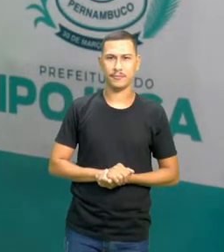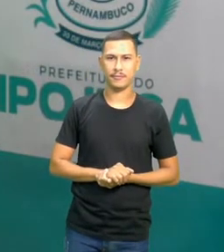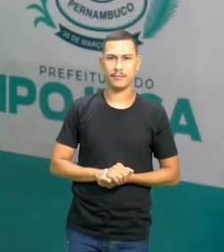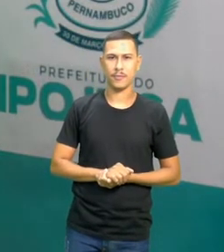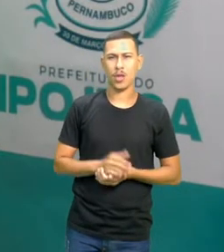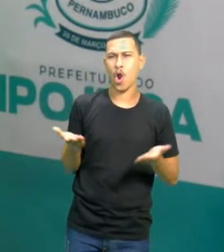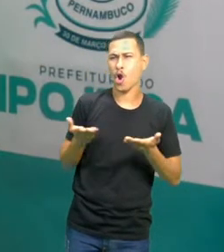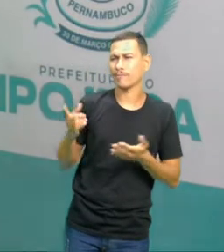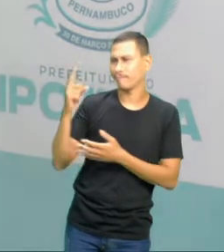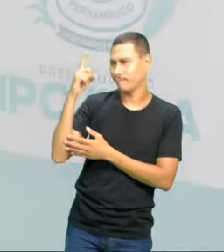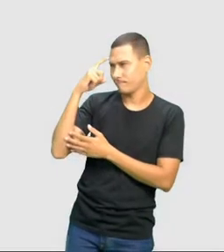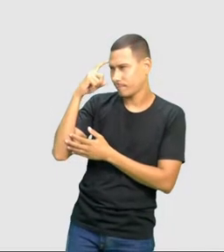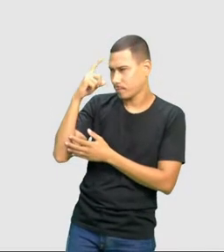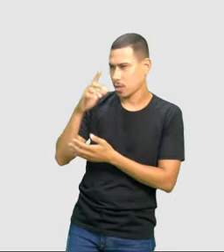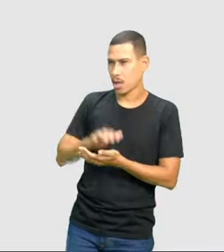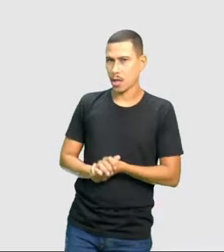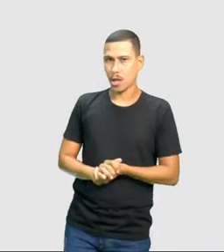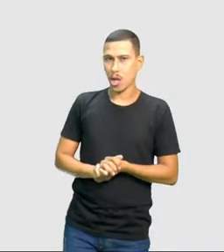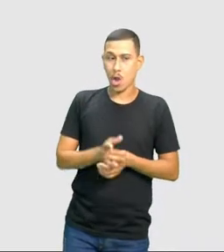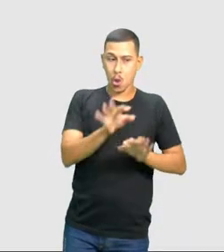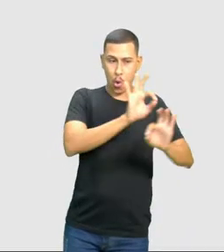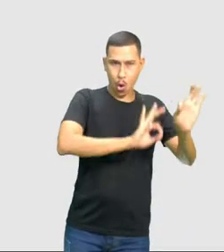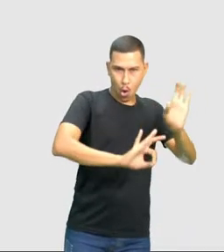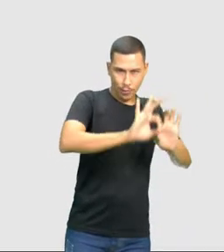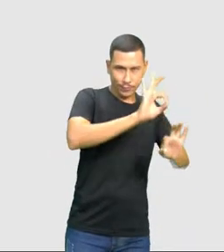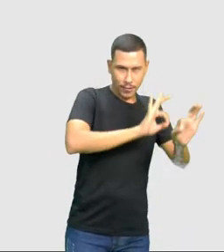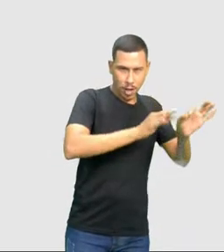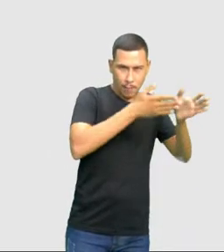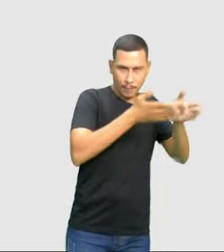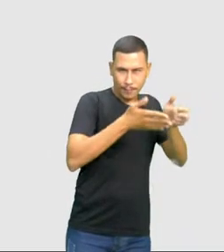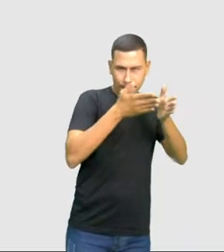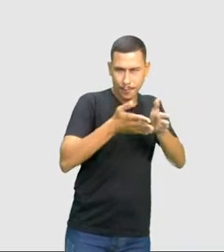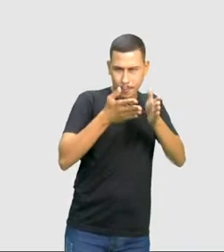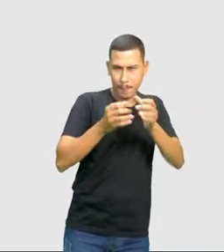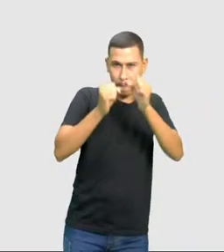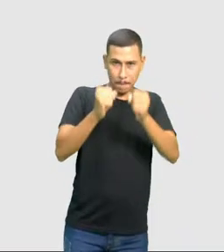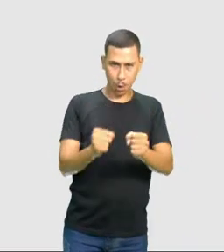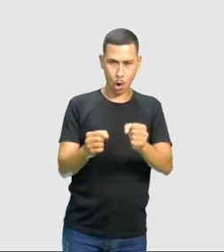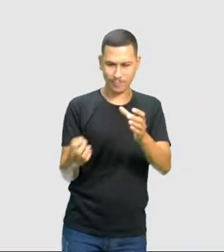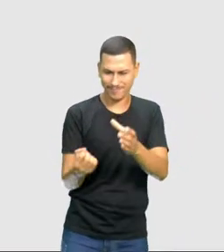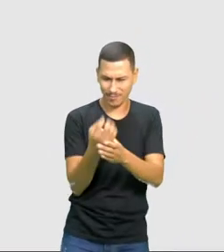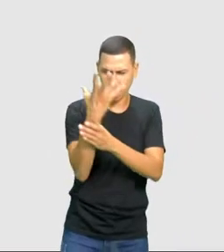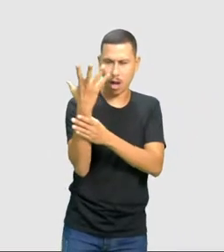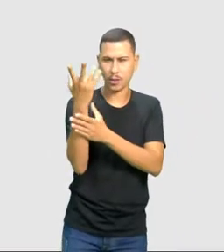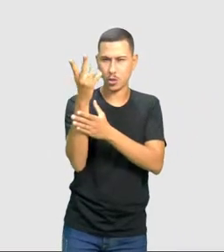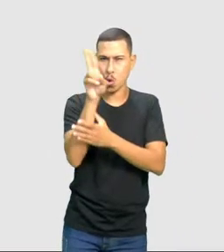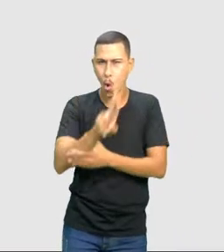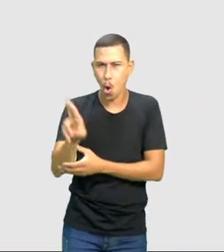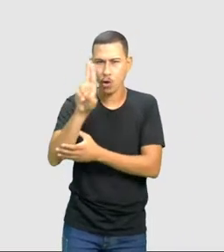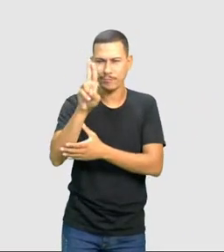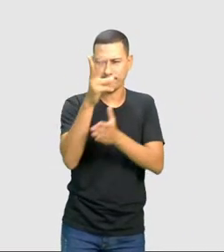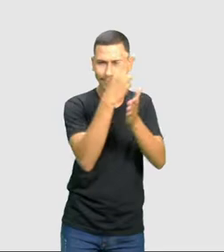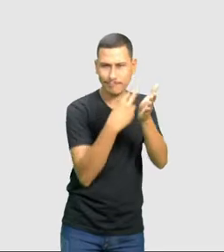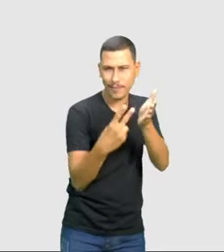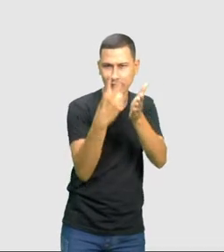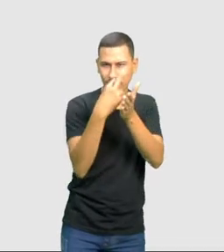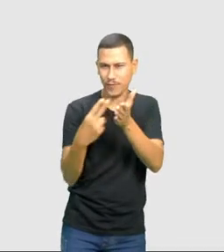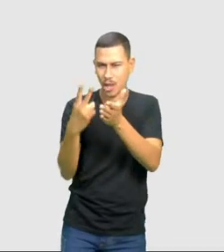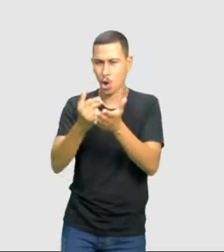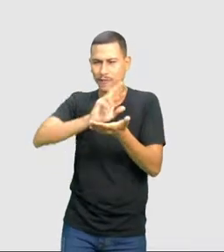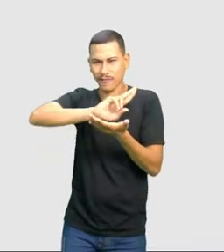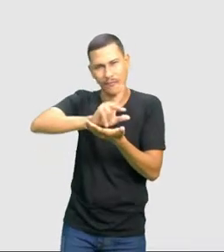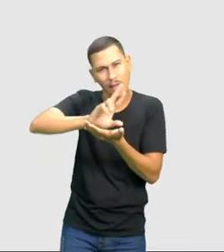Vamos entender. Um padrão de regularidade pode ser formado com figuras geométricas que